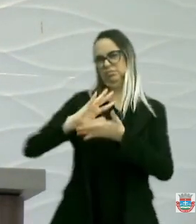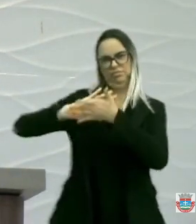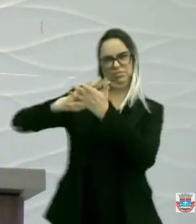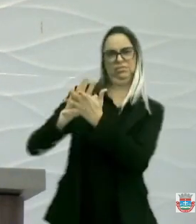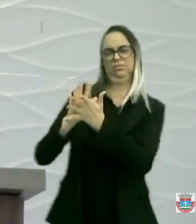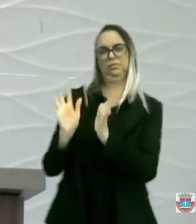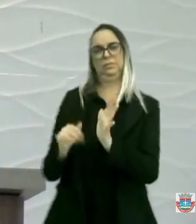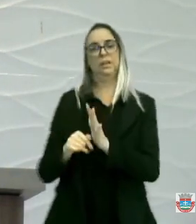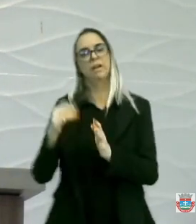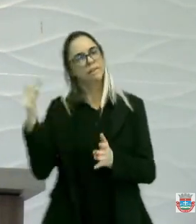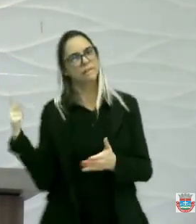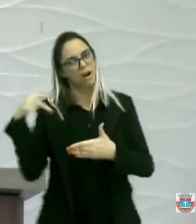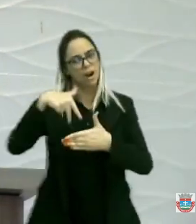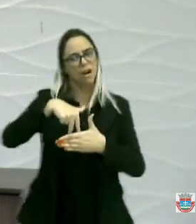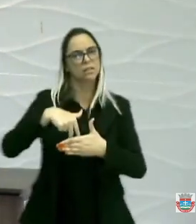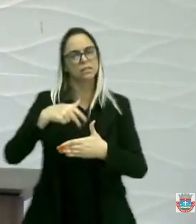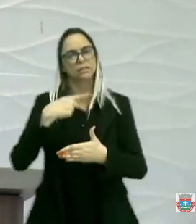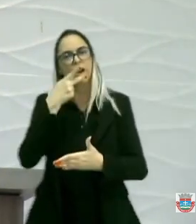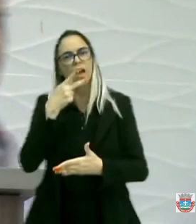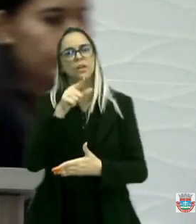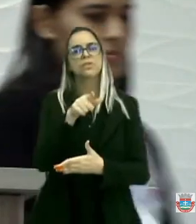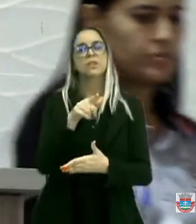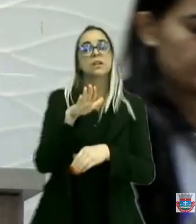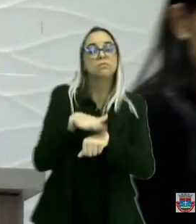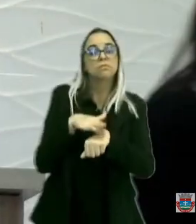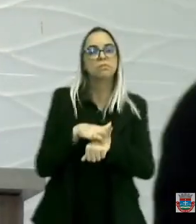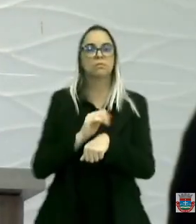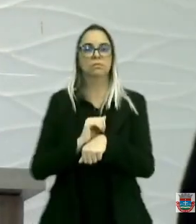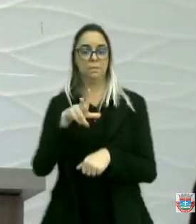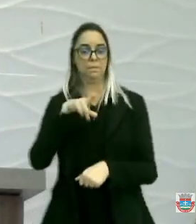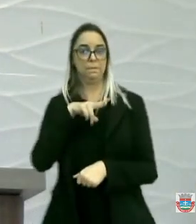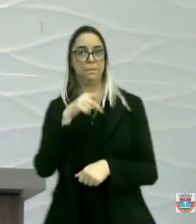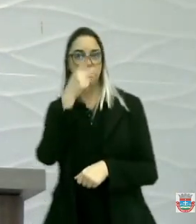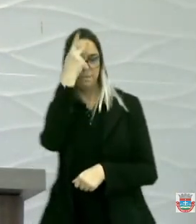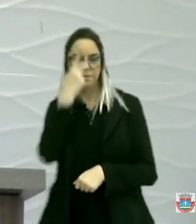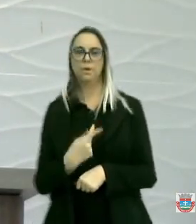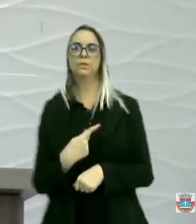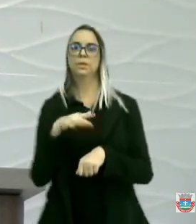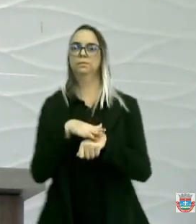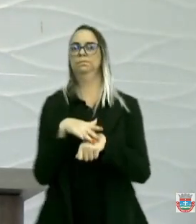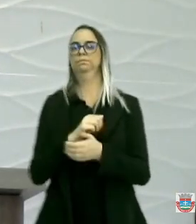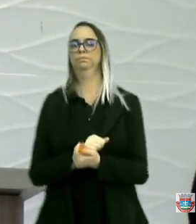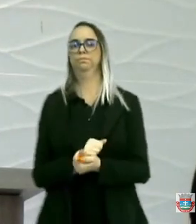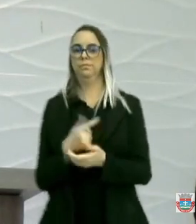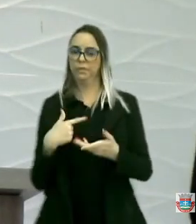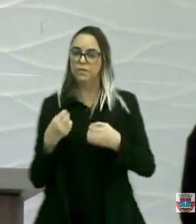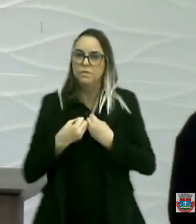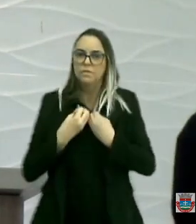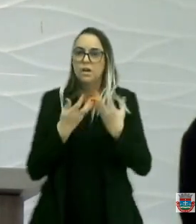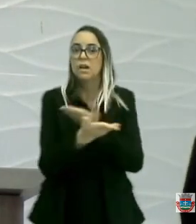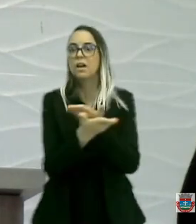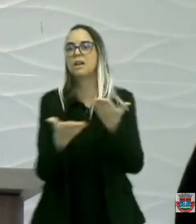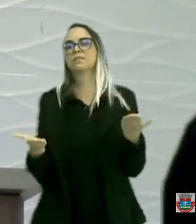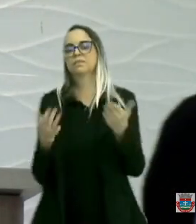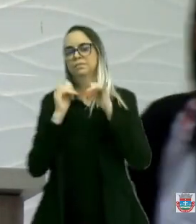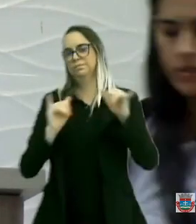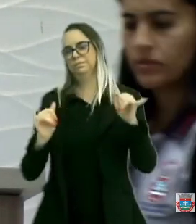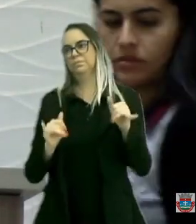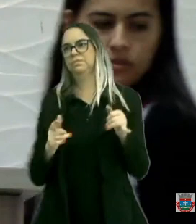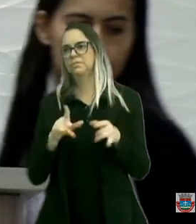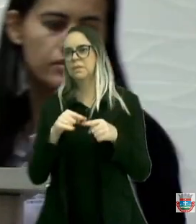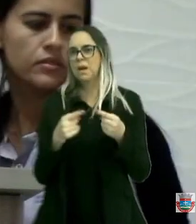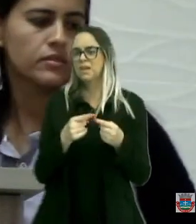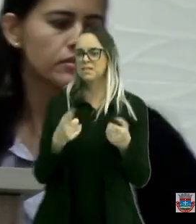faz, o que você trabalha. Aí sim, você pode passar para a população. Mas não passa o discurso de ódio,